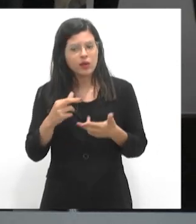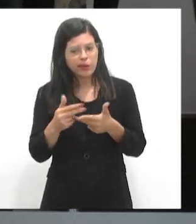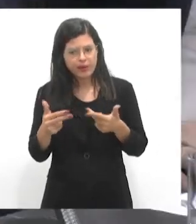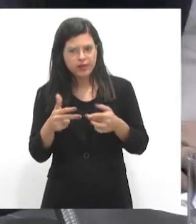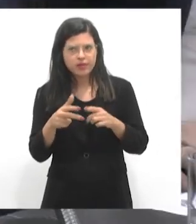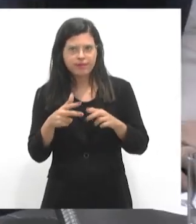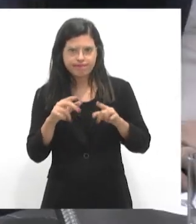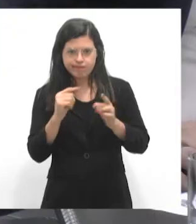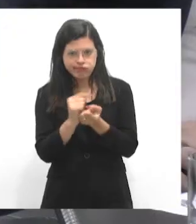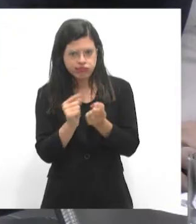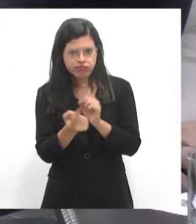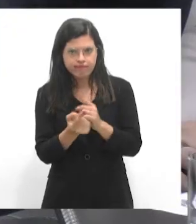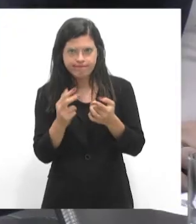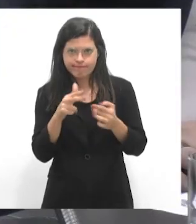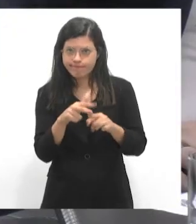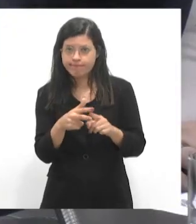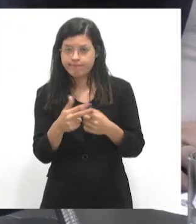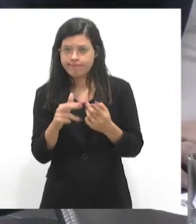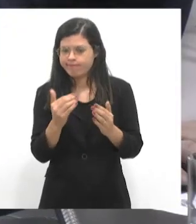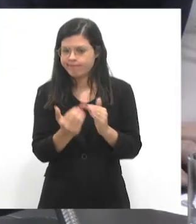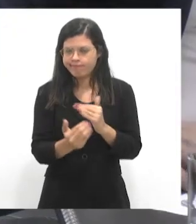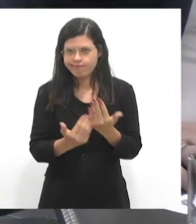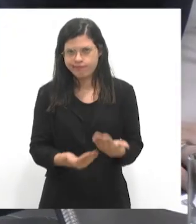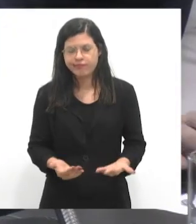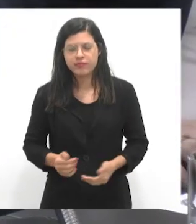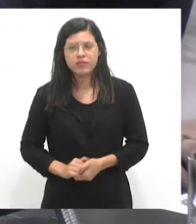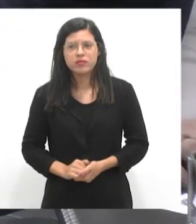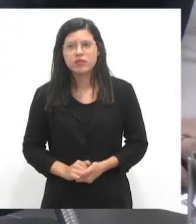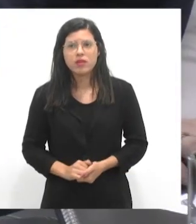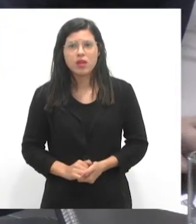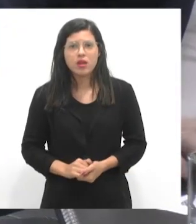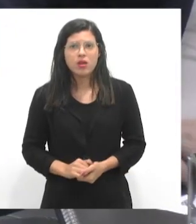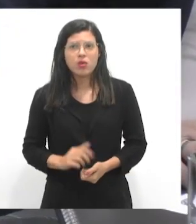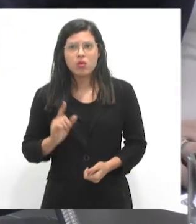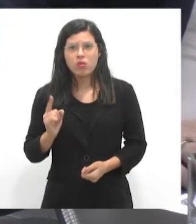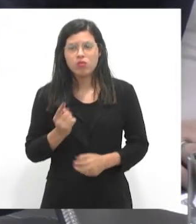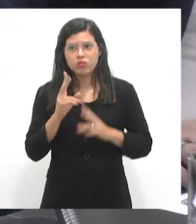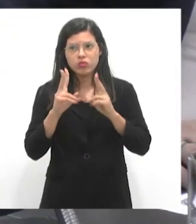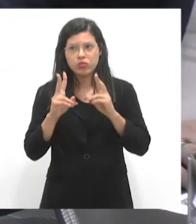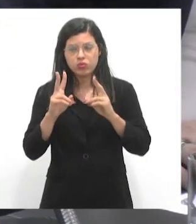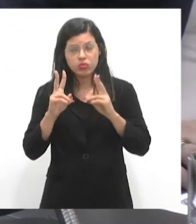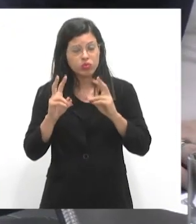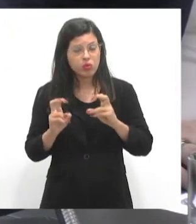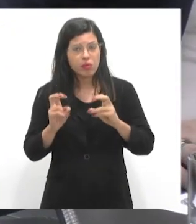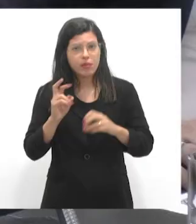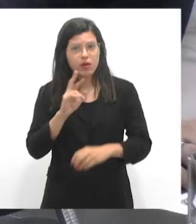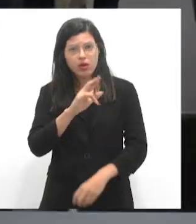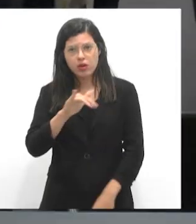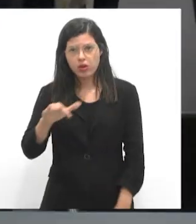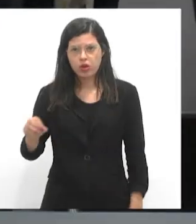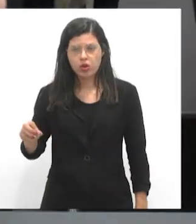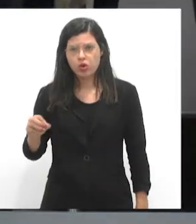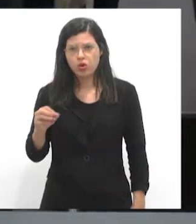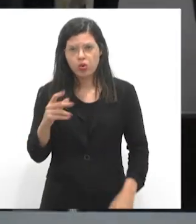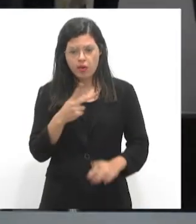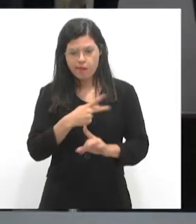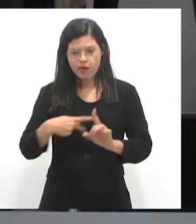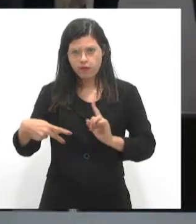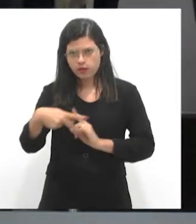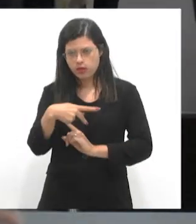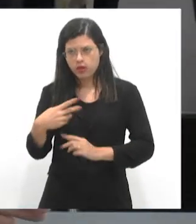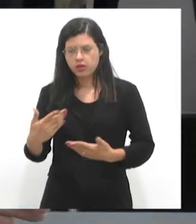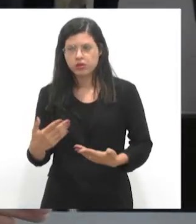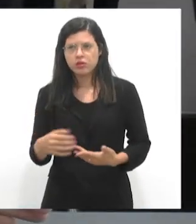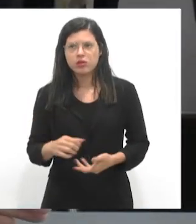contradições. Concordo. E, entre eles, da questão do Rio Previdência. Perfeito. Né, que o Estado